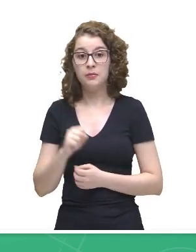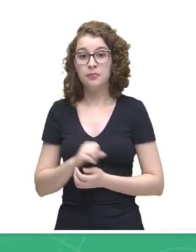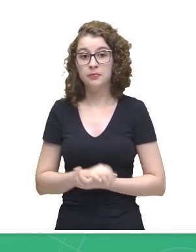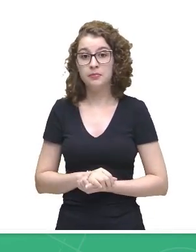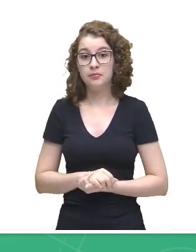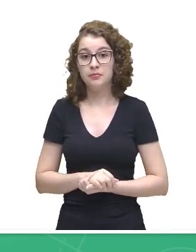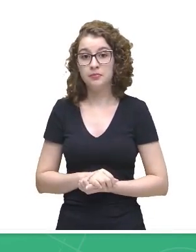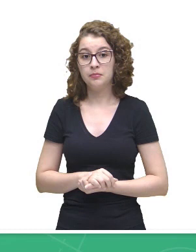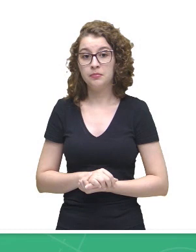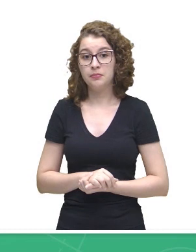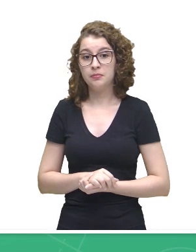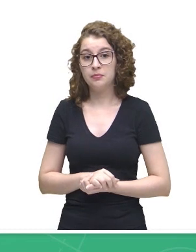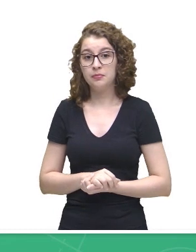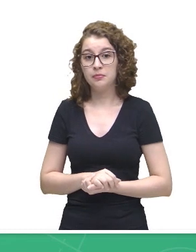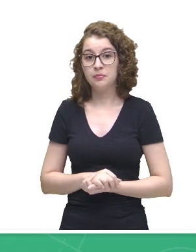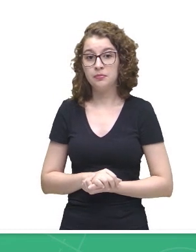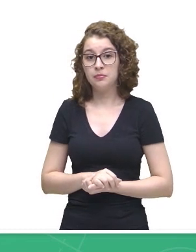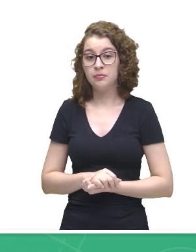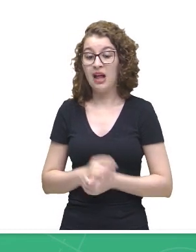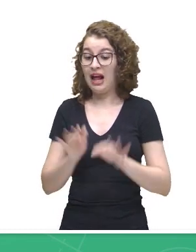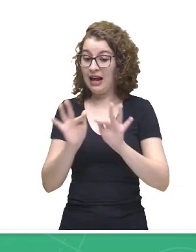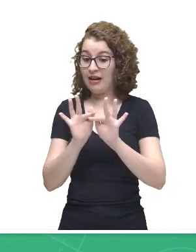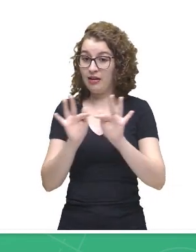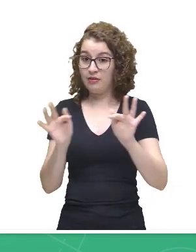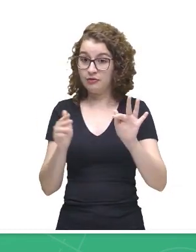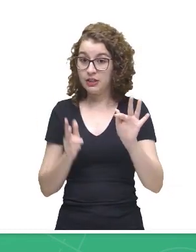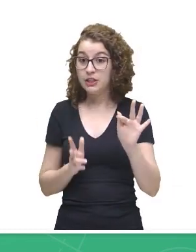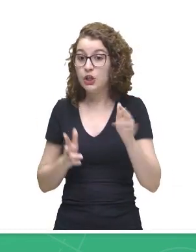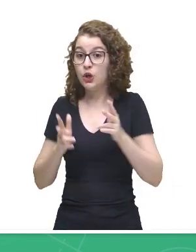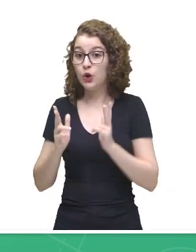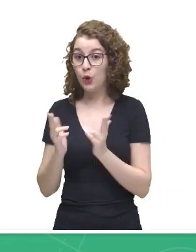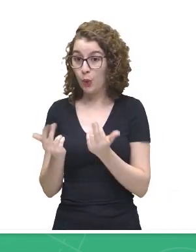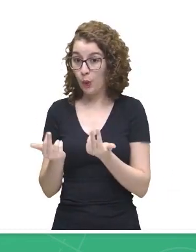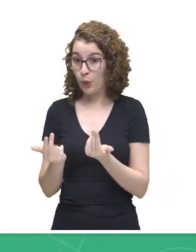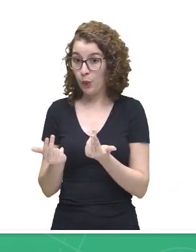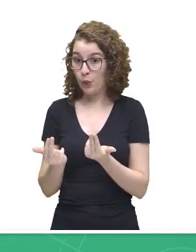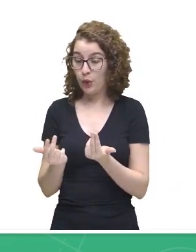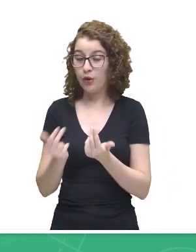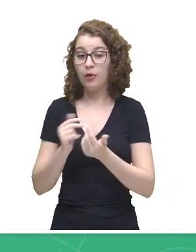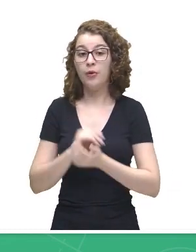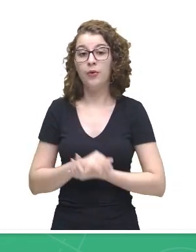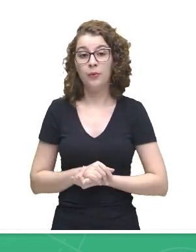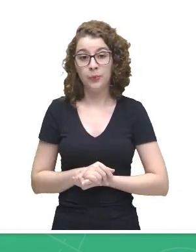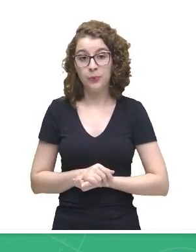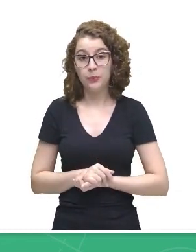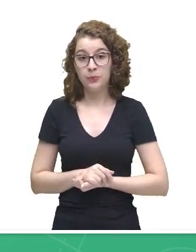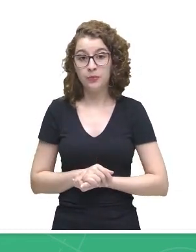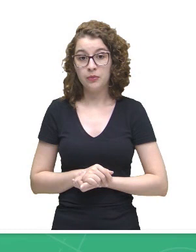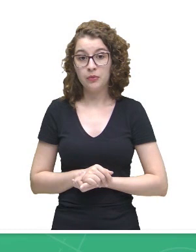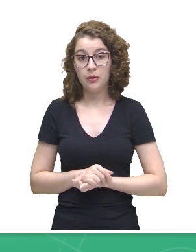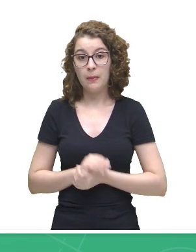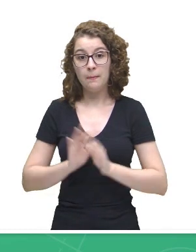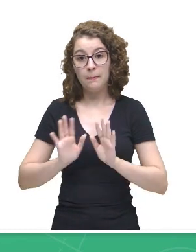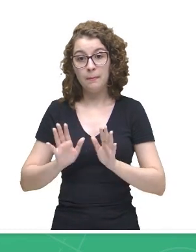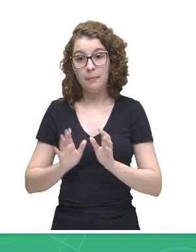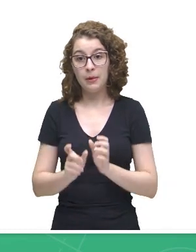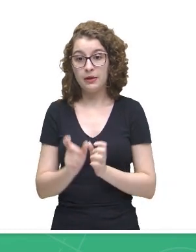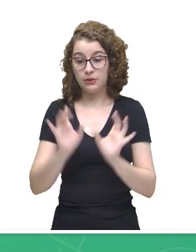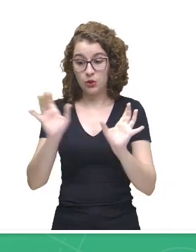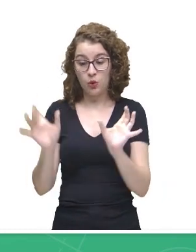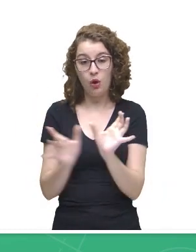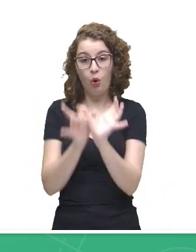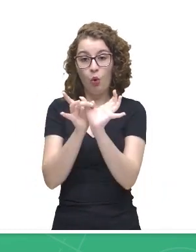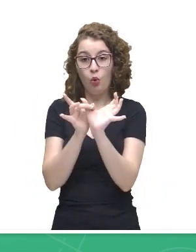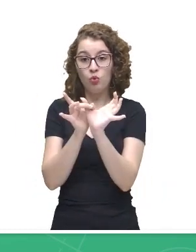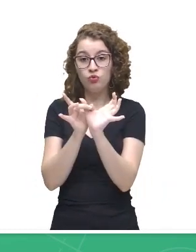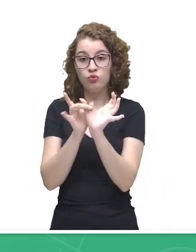vou usar a mesma oração, vejam aqui, que eu vou utilizar a mesma oração com uma conjunção